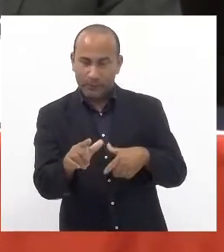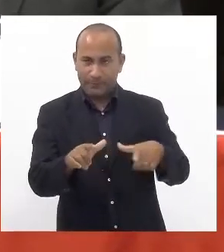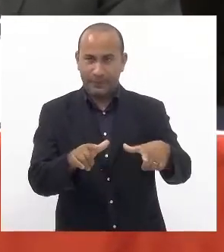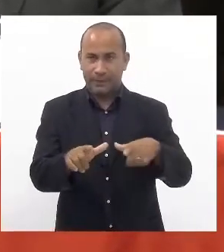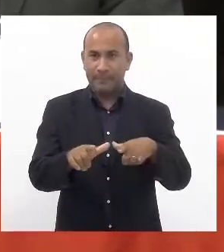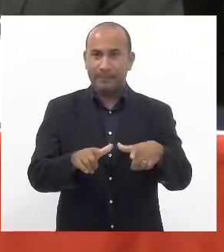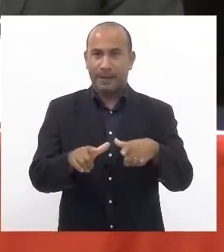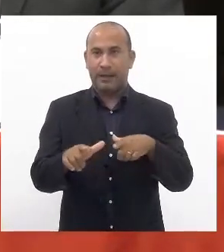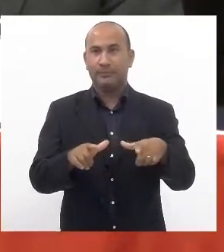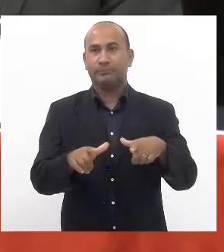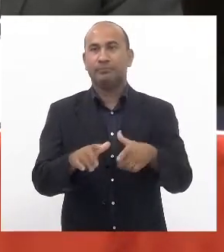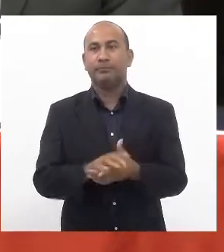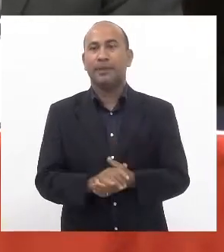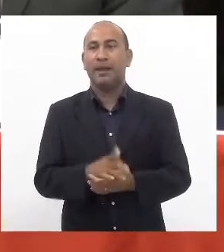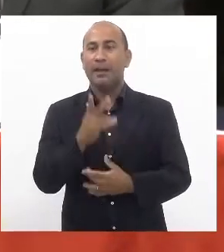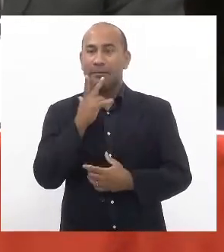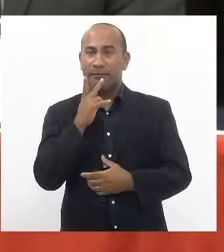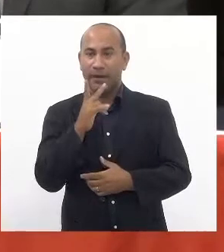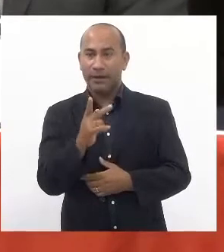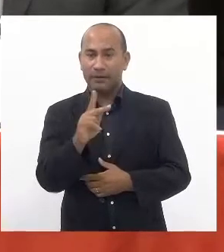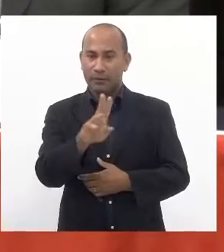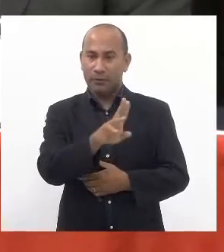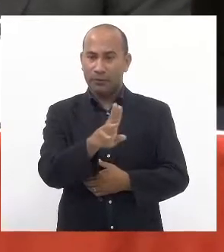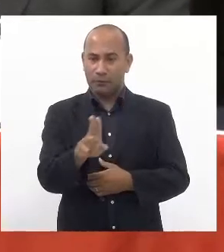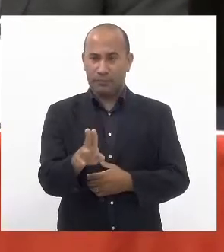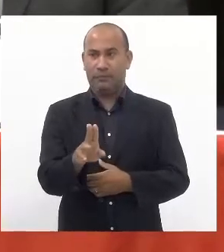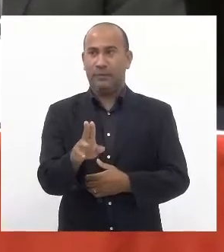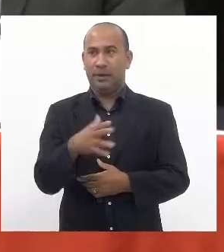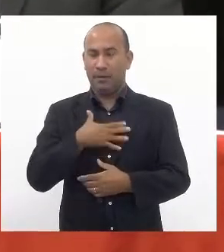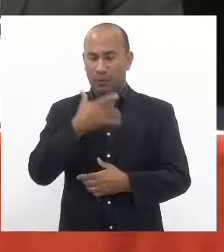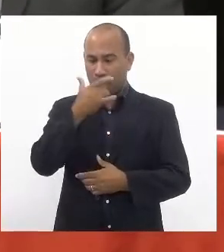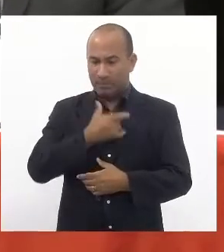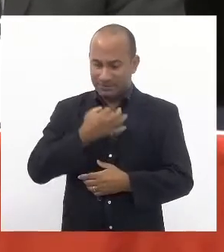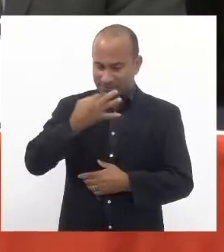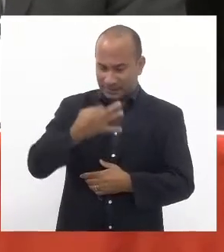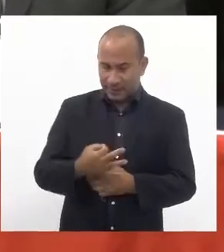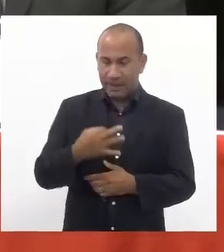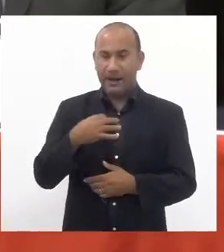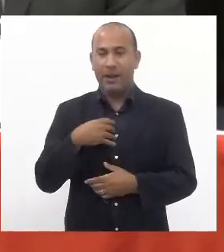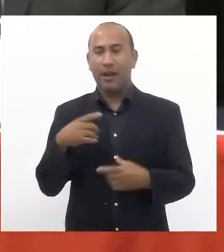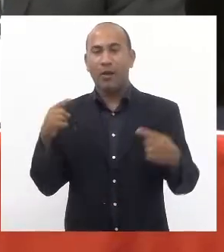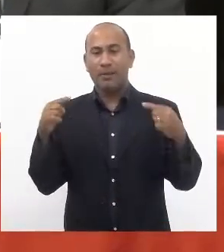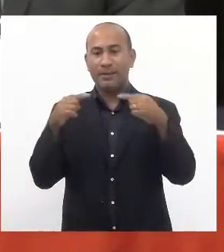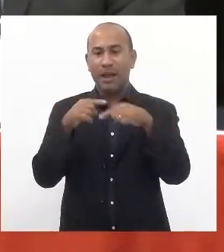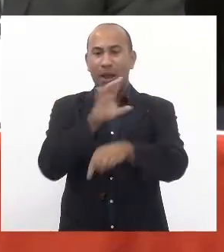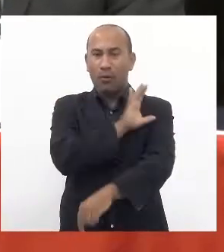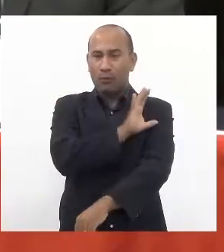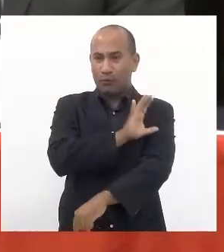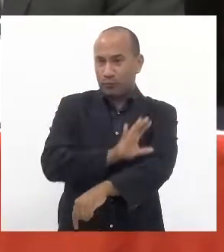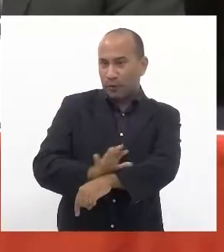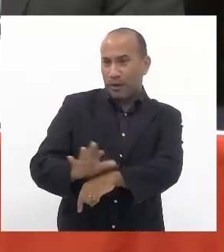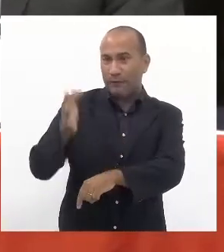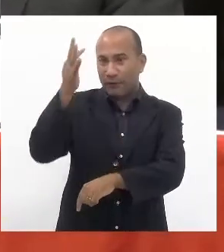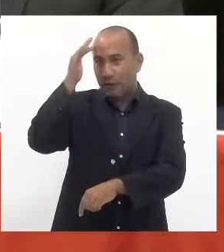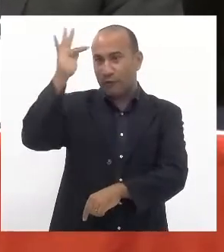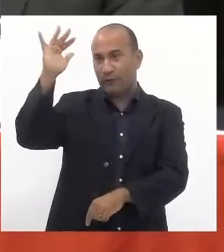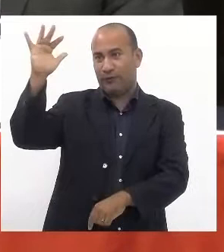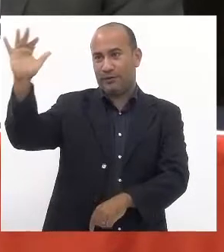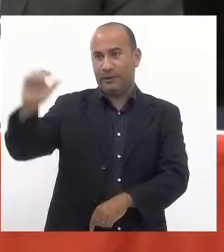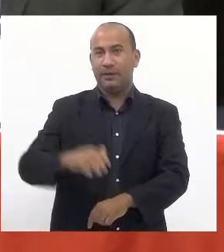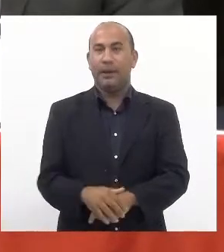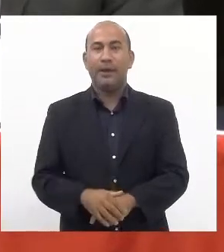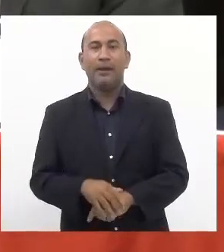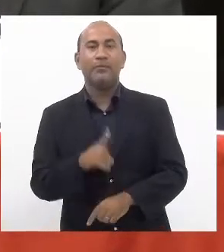trabalho, dizendo que o senhor é um homem solidário, ligado à cultura e à filosofia, que o